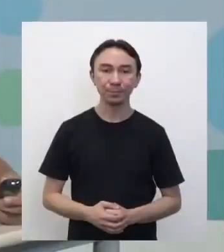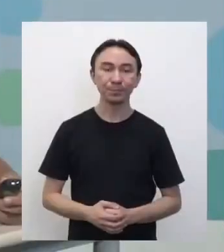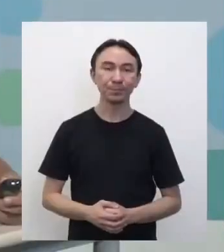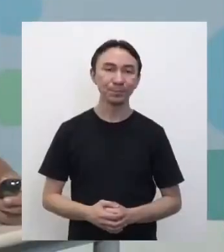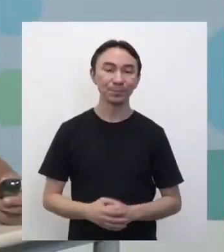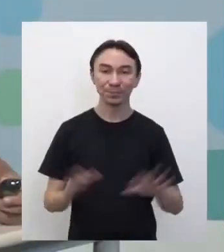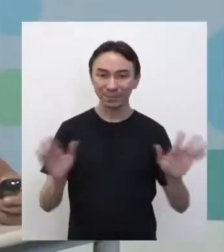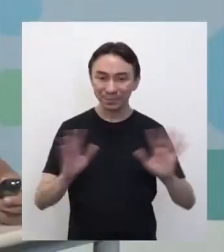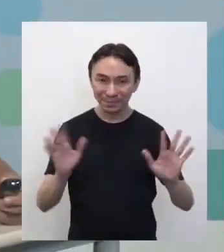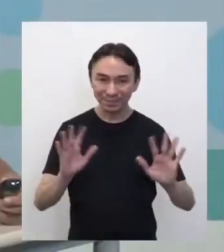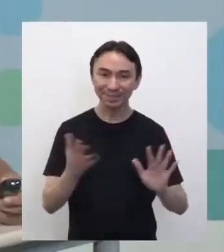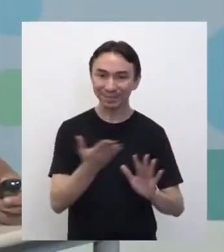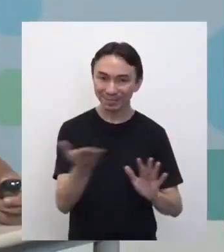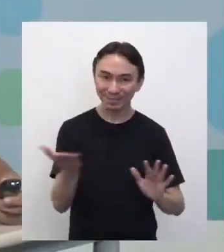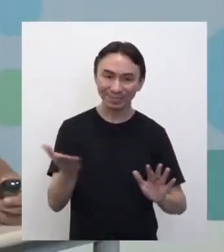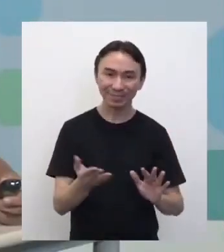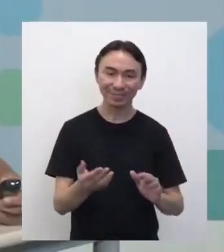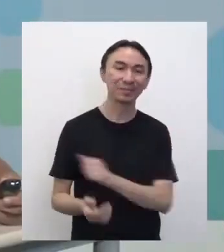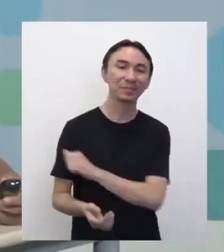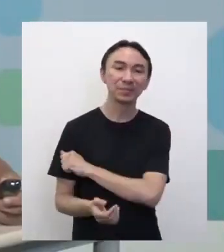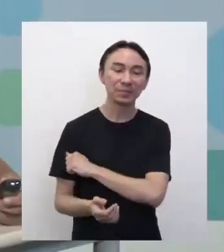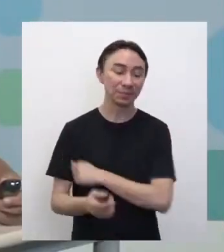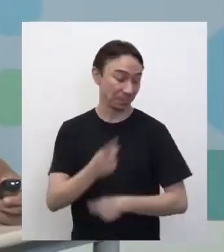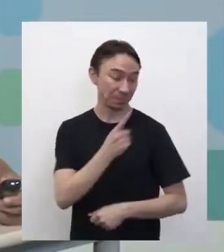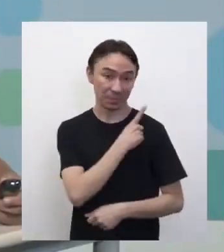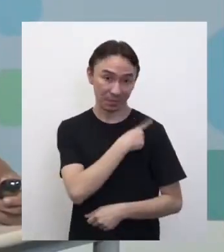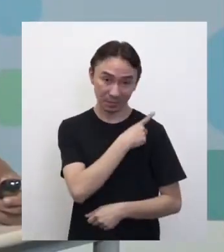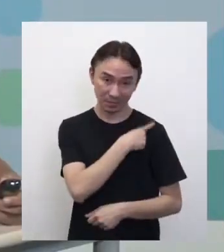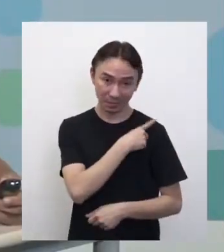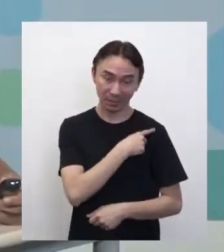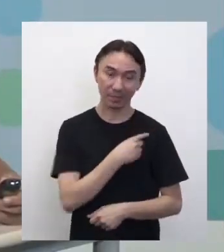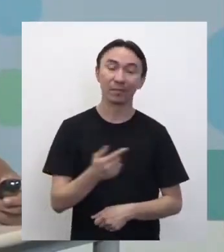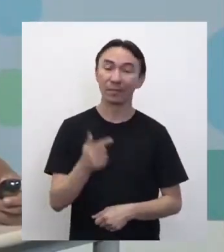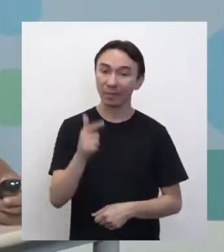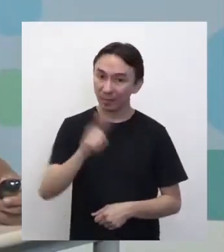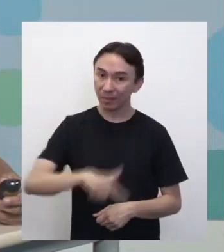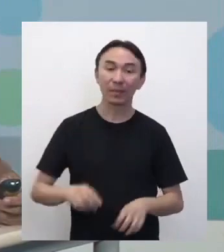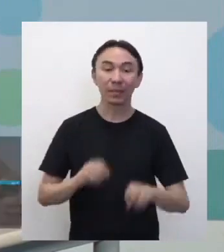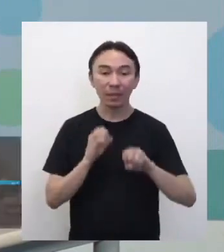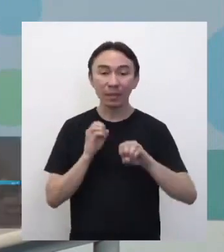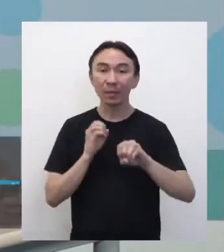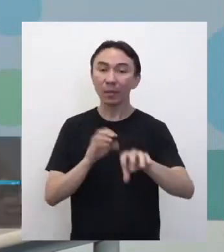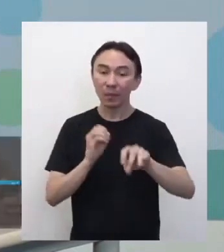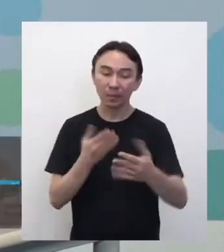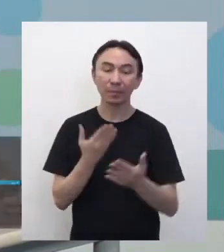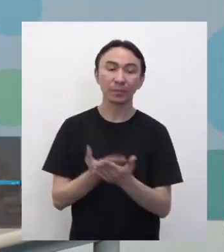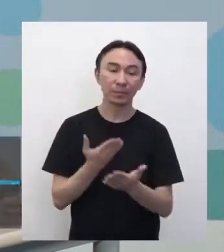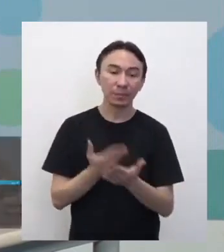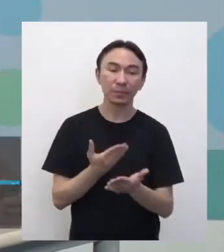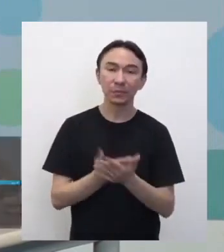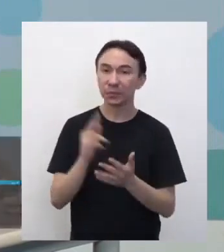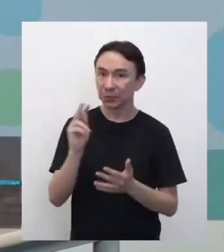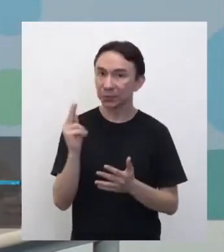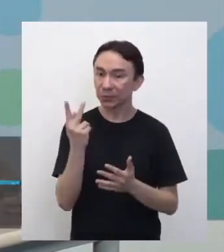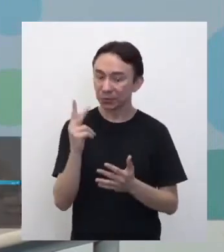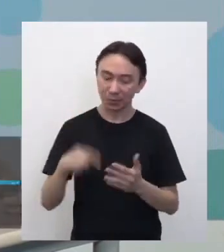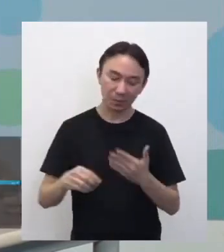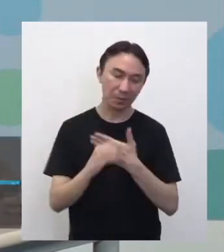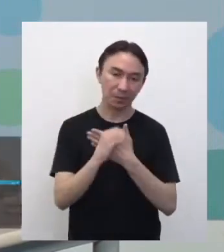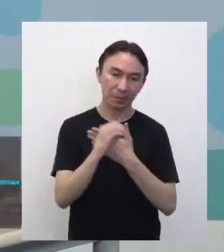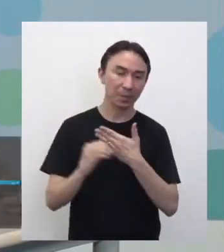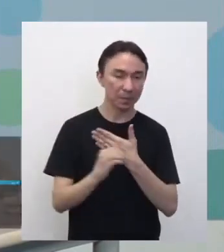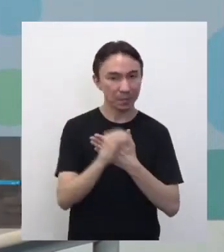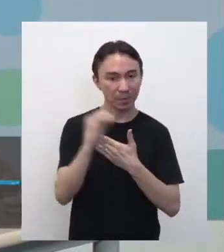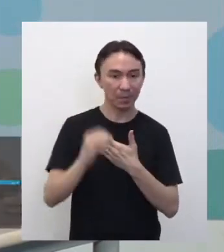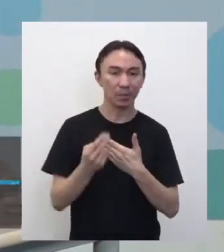Olá, estudantes da primeira série do ensino médio, sejam bem-vindos a mais uma aula de História aqui no Centro de Mídias. Eu sou a